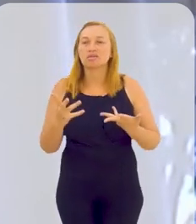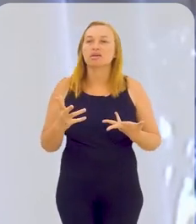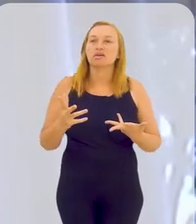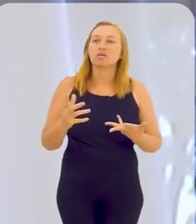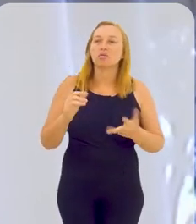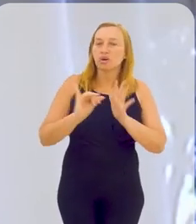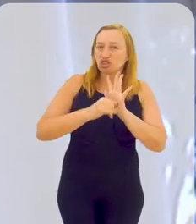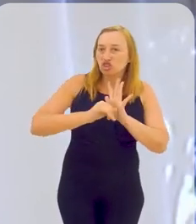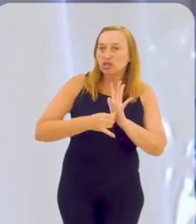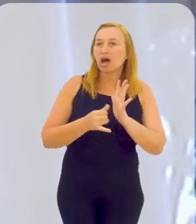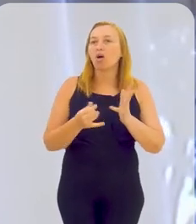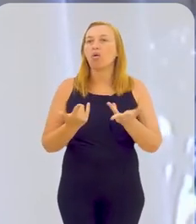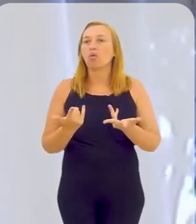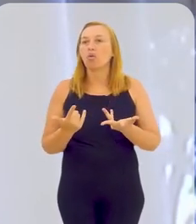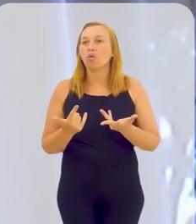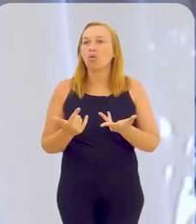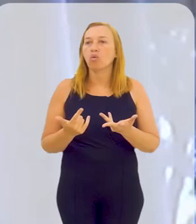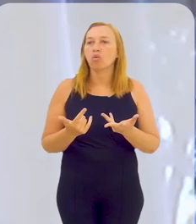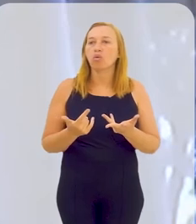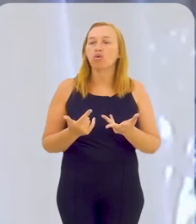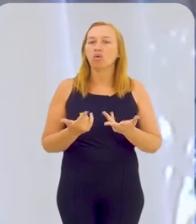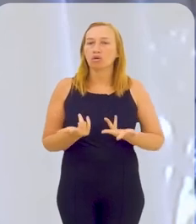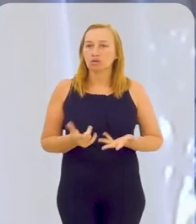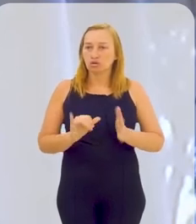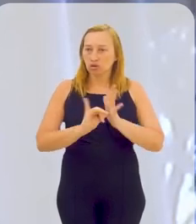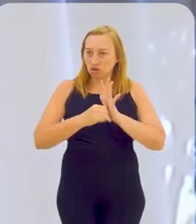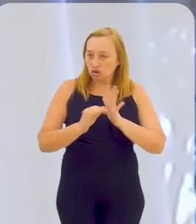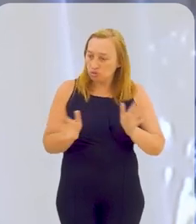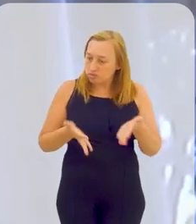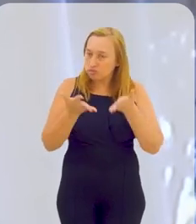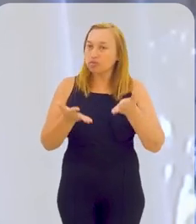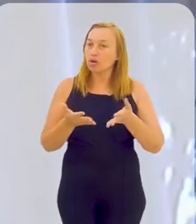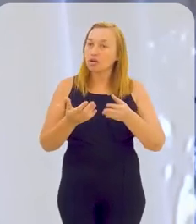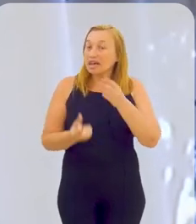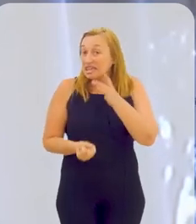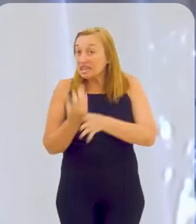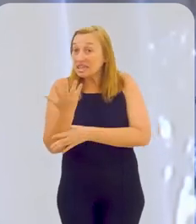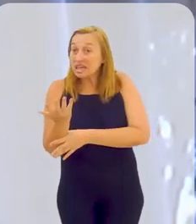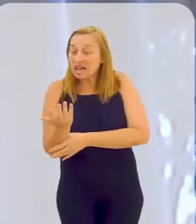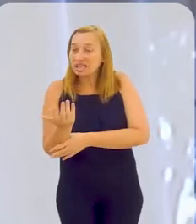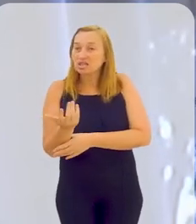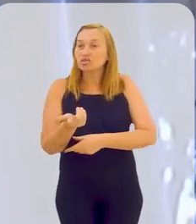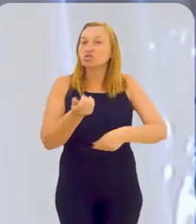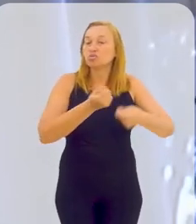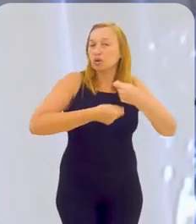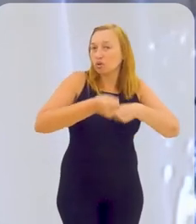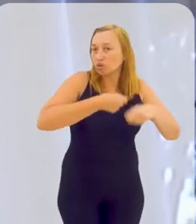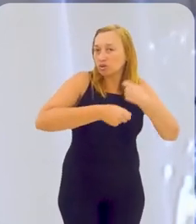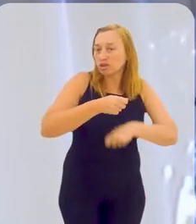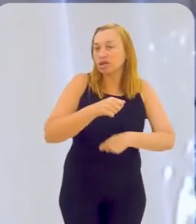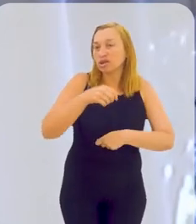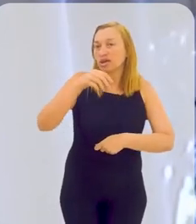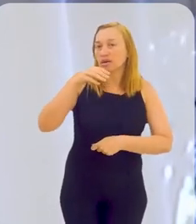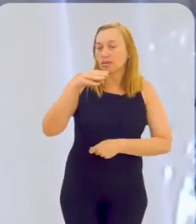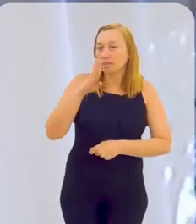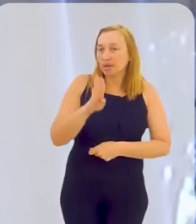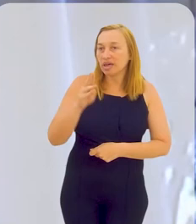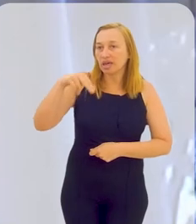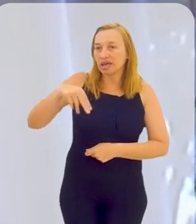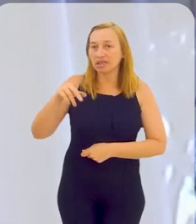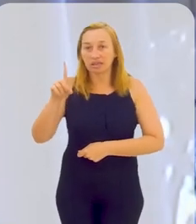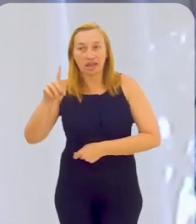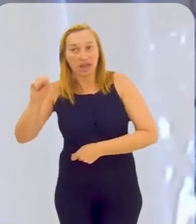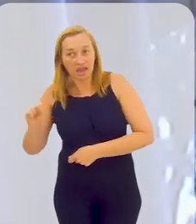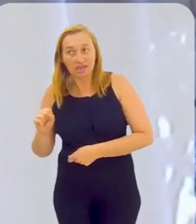digo, o edital ele é um edital disruptivo, né, e construído por economistas no BNDES que